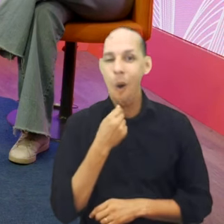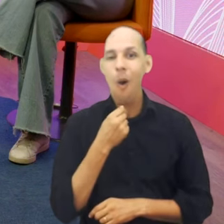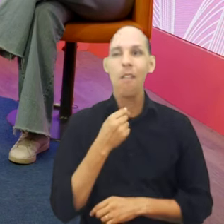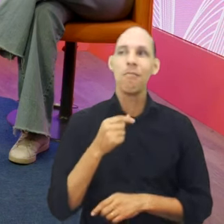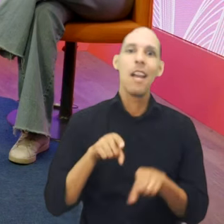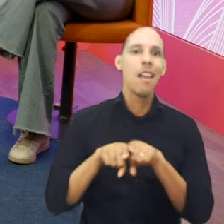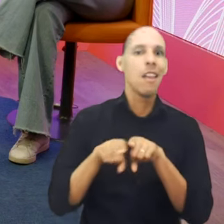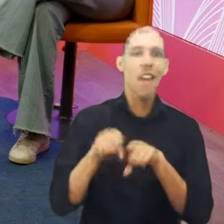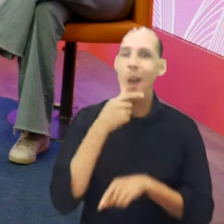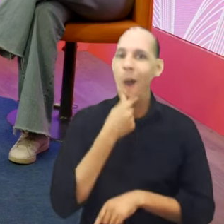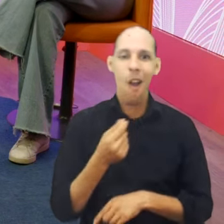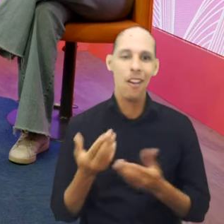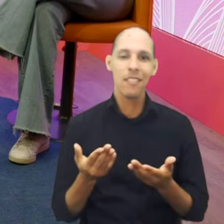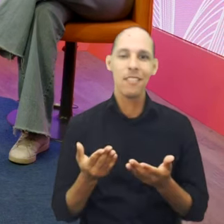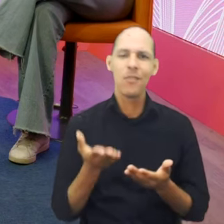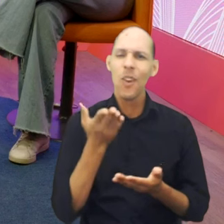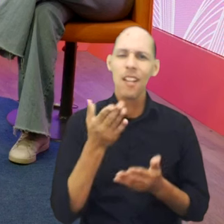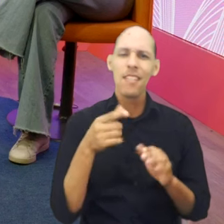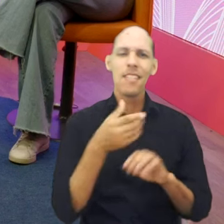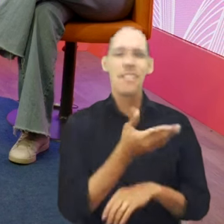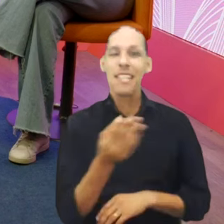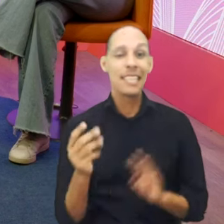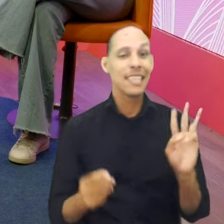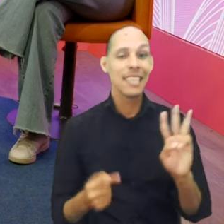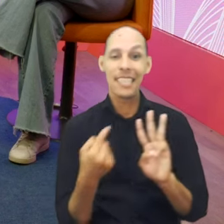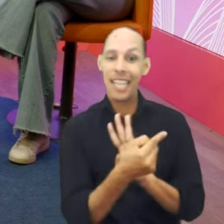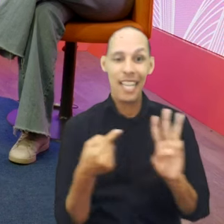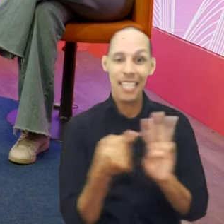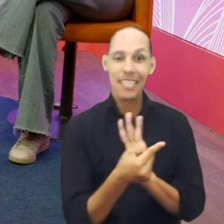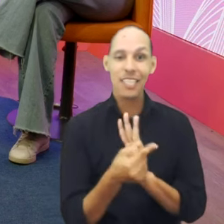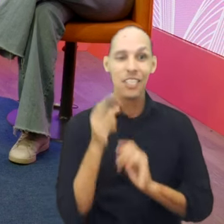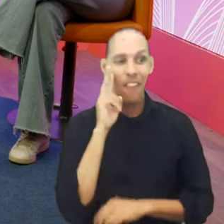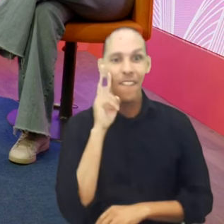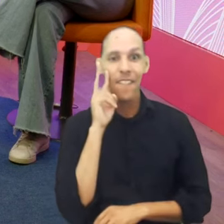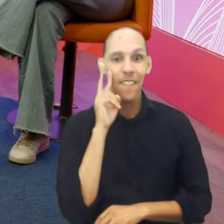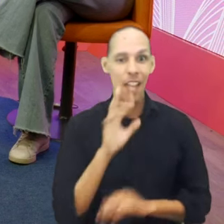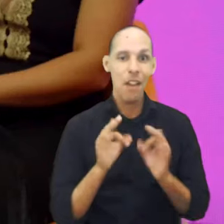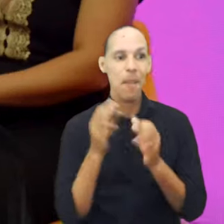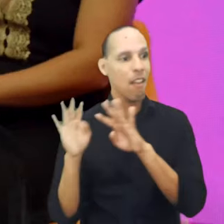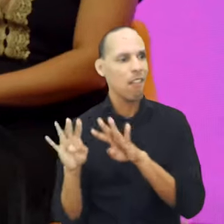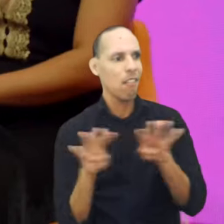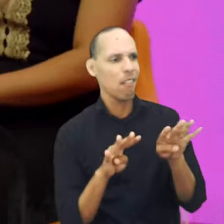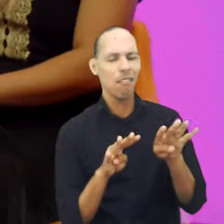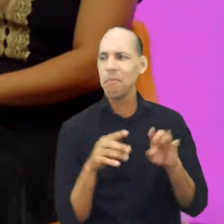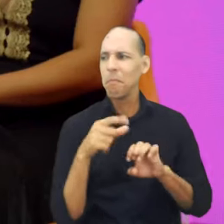seu irmão. Como foi isso para vocês, quando a família de vocês olharem e falarem assim,